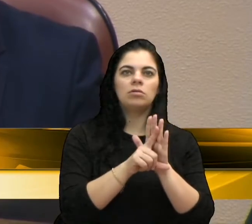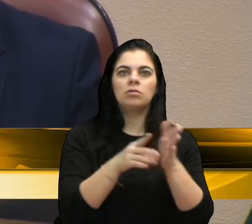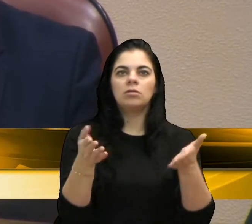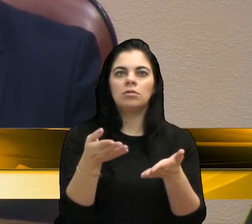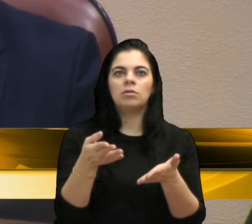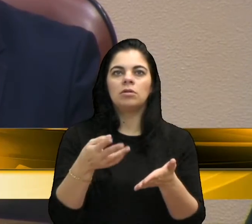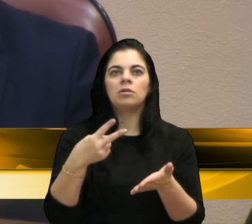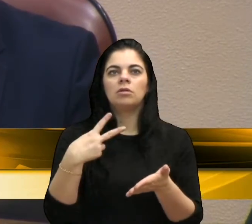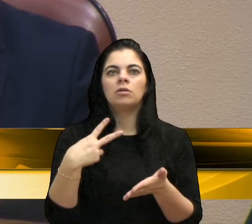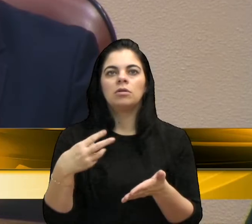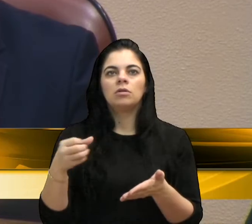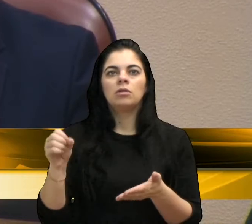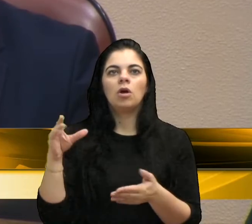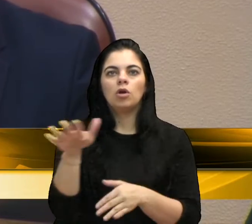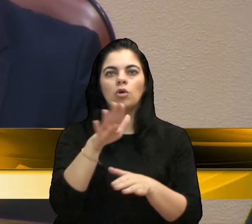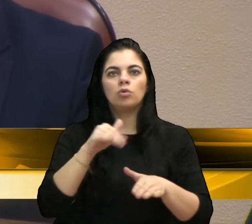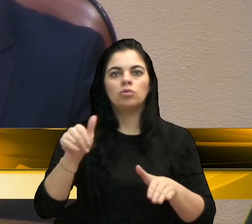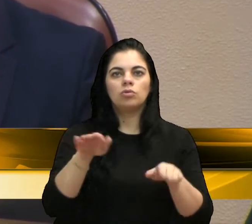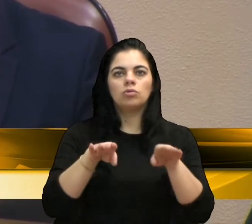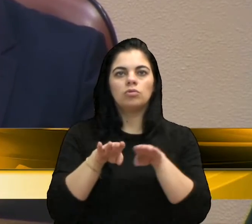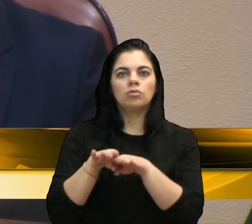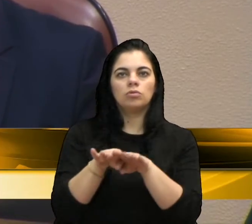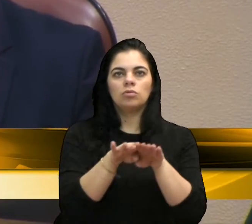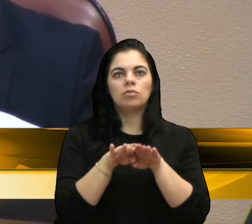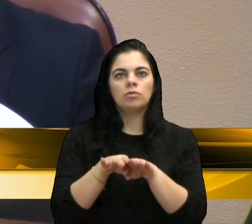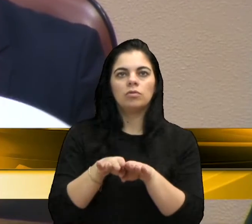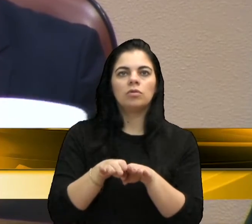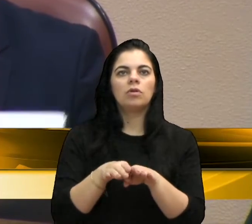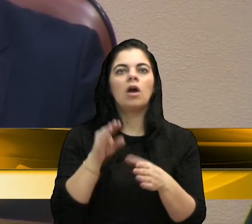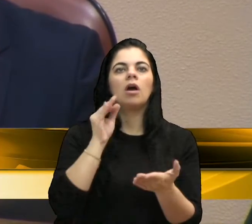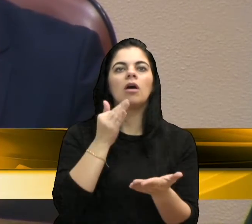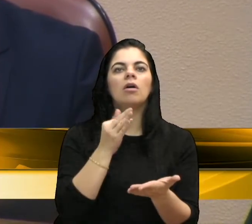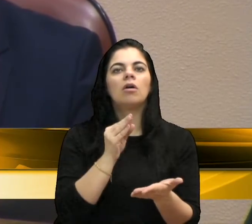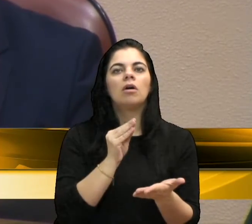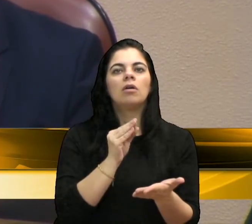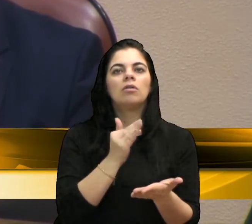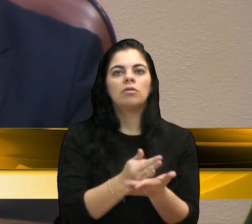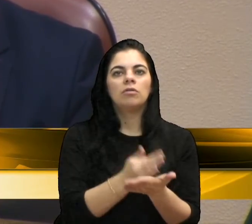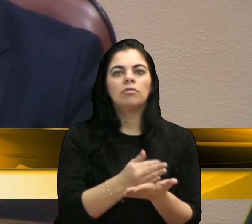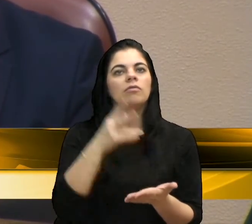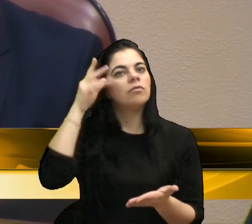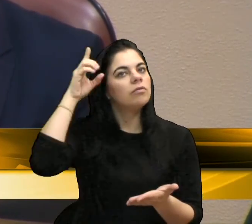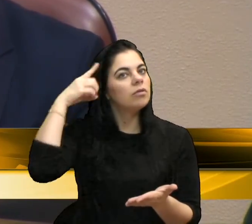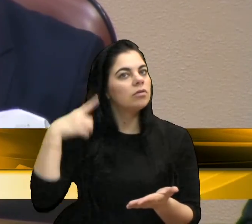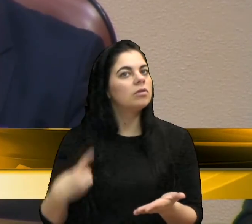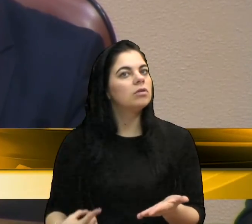226/2017, aprovado por unanimidade com ausência das vereadoras Paula Iores e Denise Pessoa e do vereador Rodrigo Beltrão.